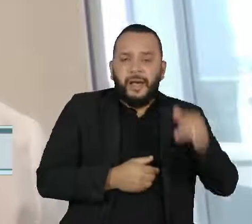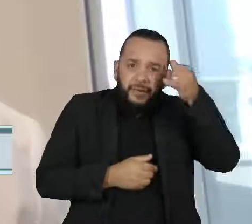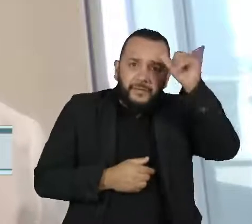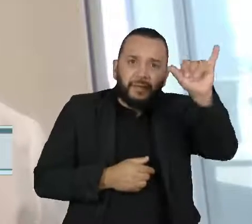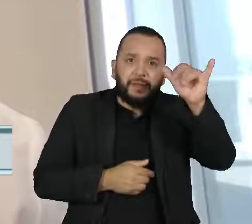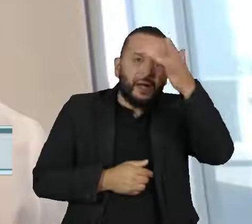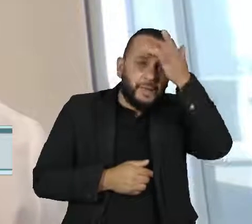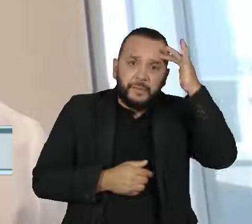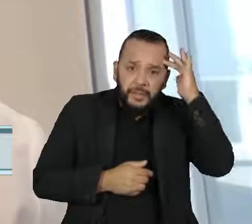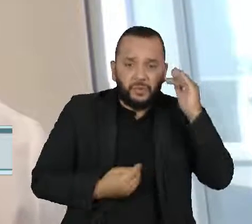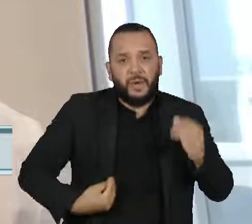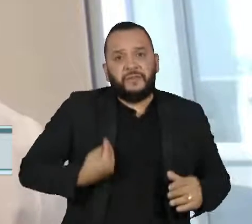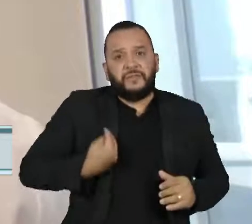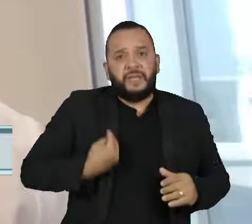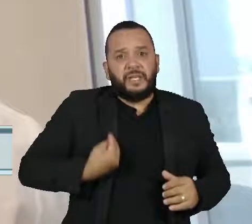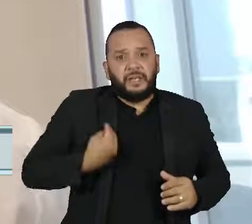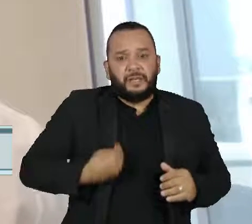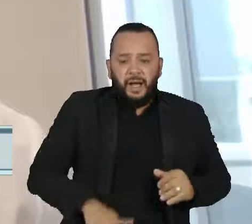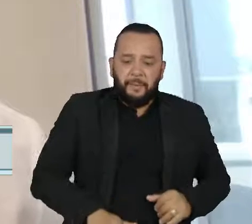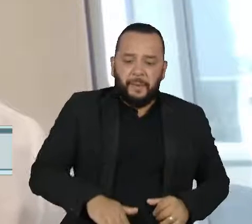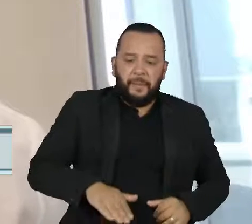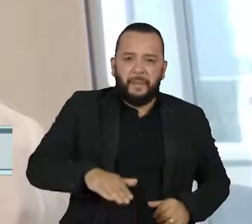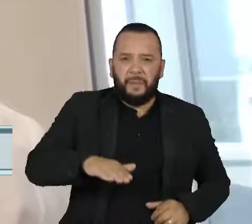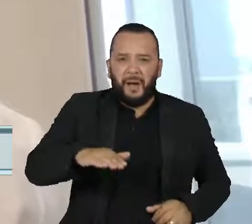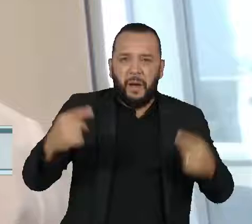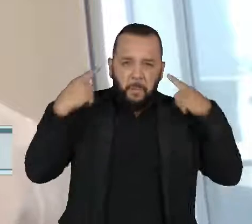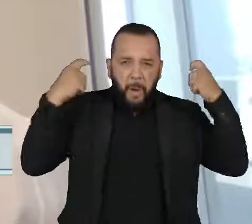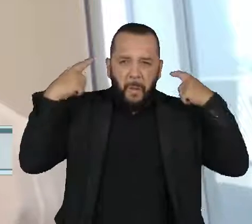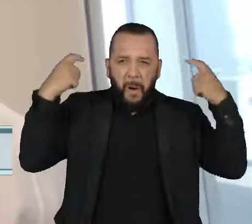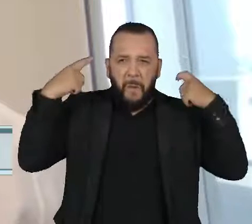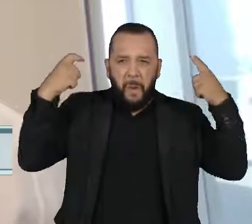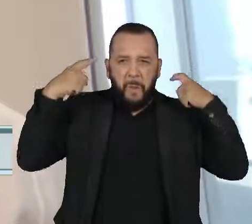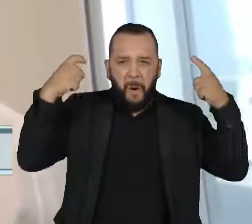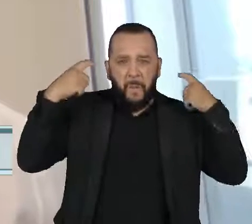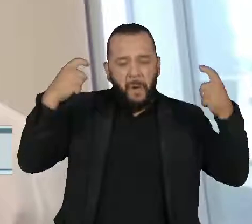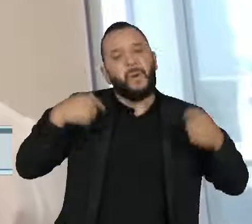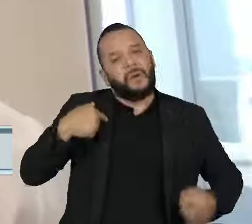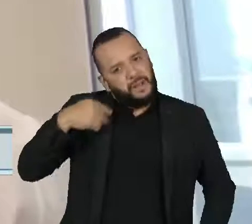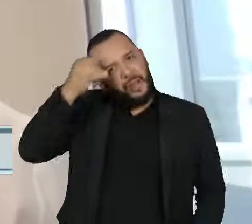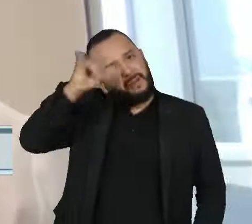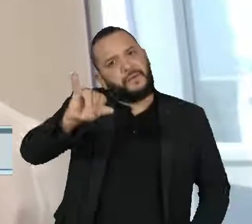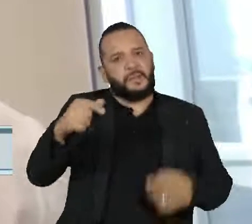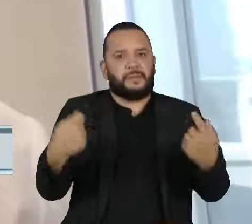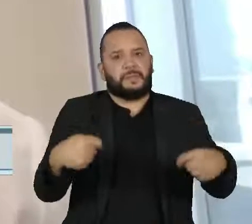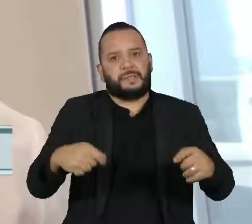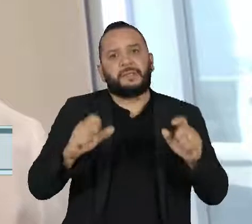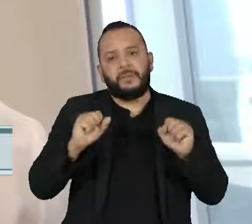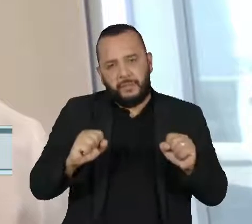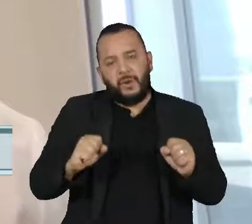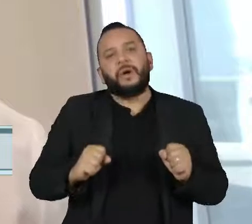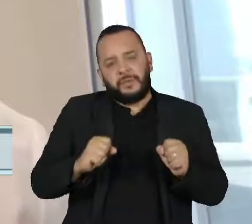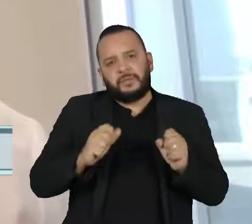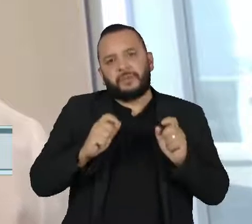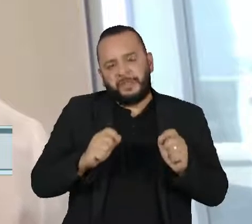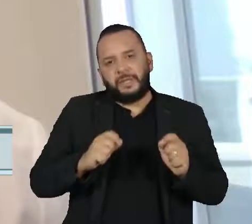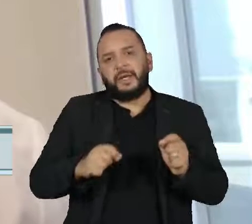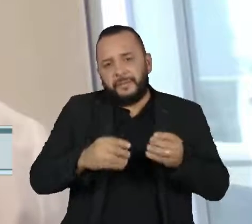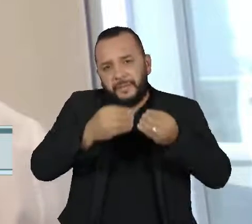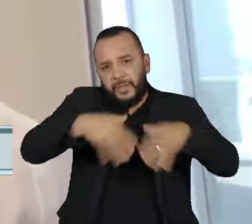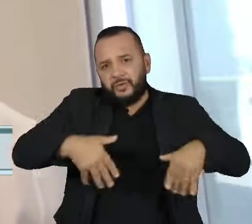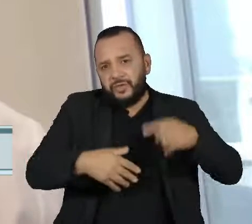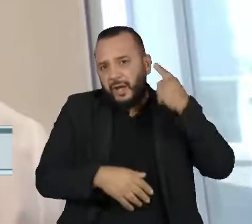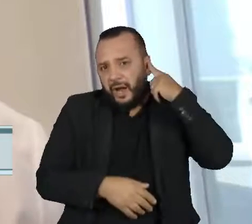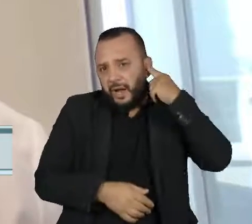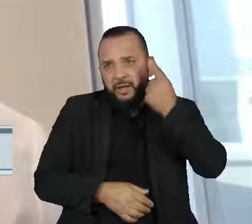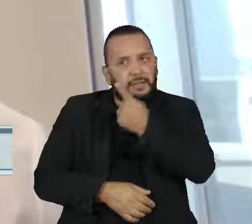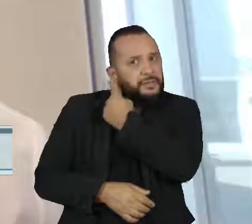pessoa, durante a vida, seja exposta a intensidades sonoras muito elevadas. Isso pode lesar a audição de maneira importante e a gente sabe